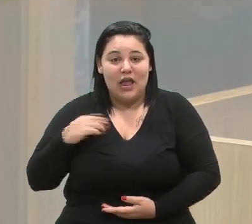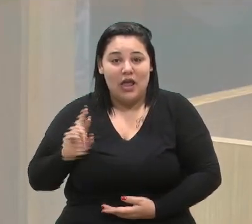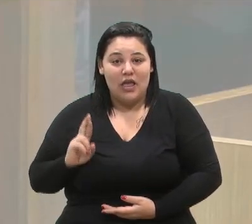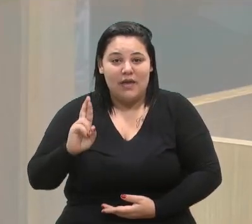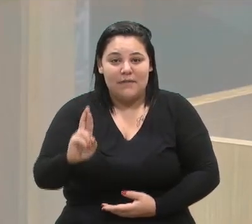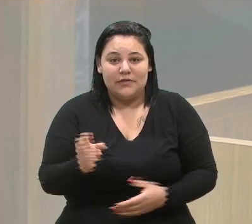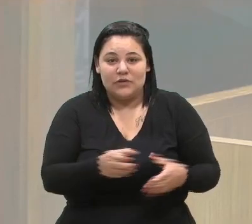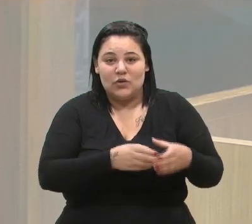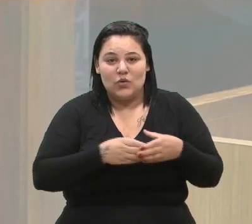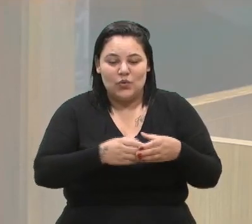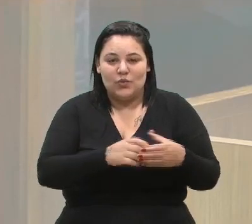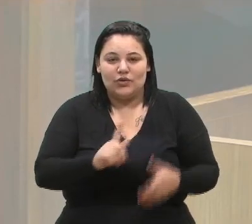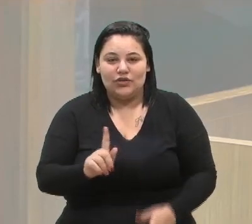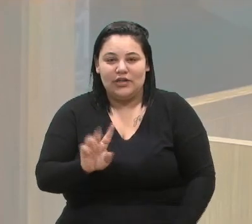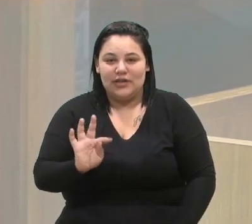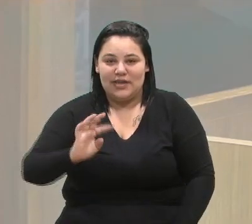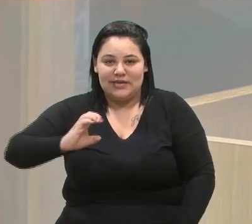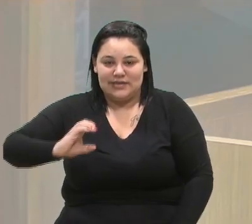Caxias GTC.